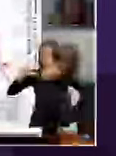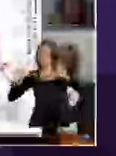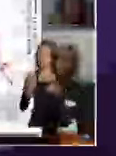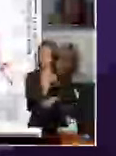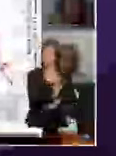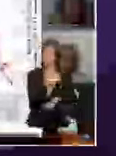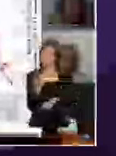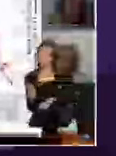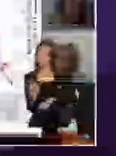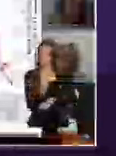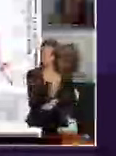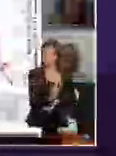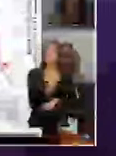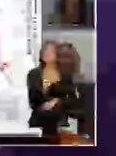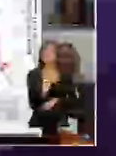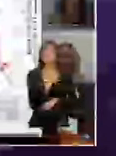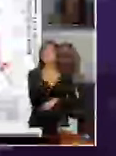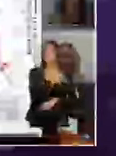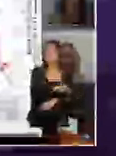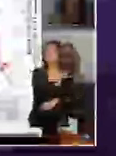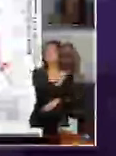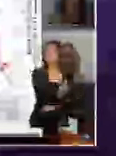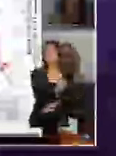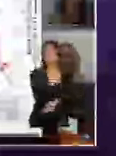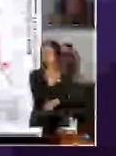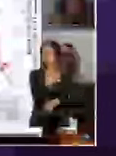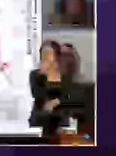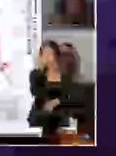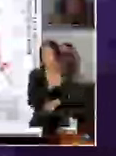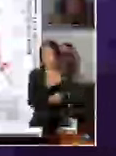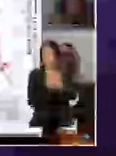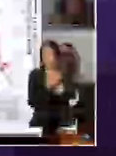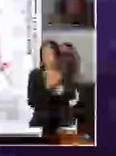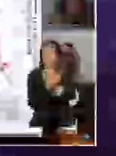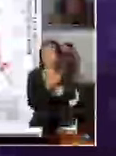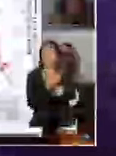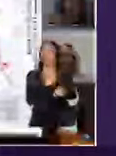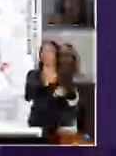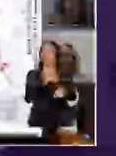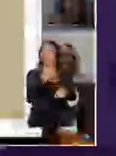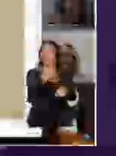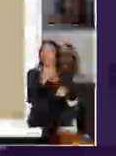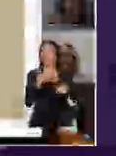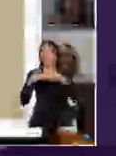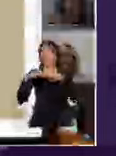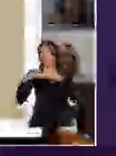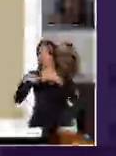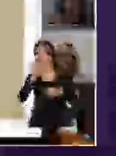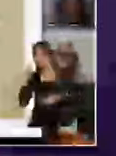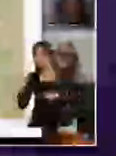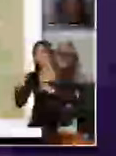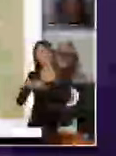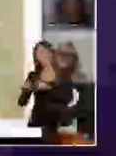que exatamente a letalidade da P1 mostrou um maior óbito na faixa etária menor do que 19 anos, mostrando